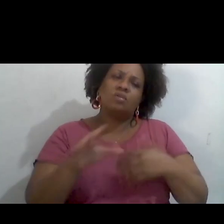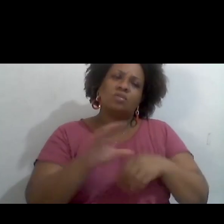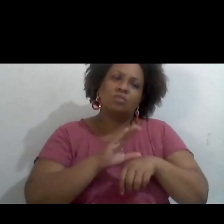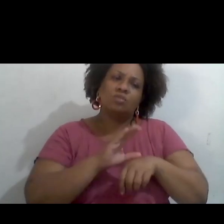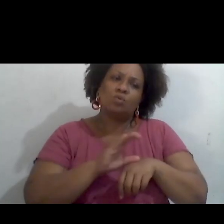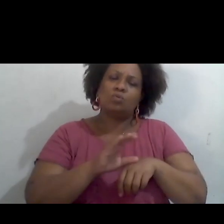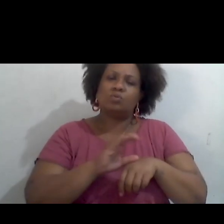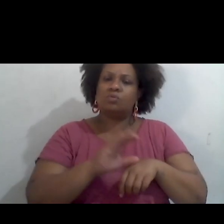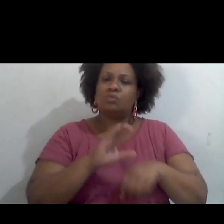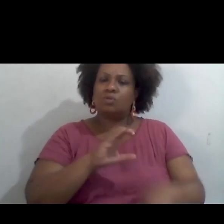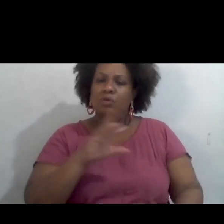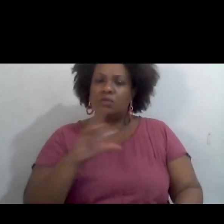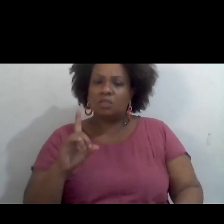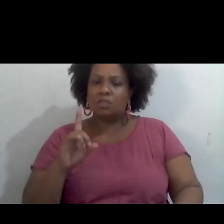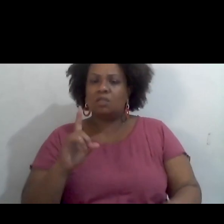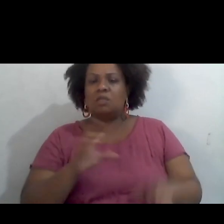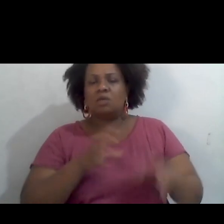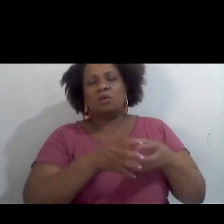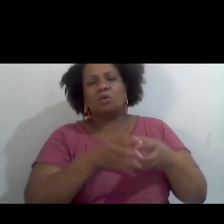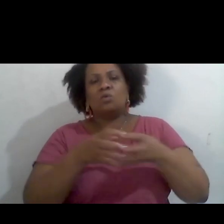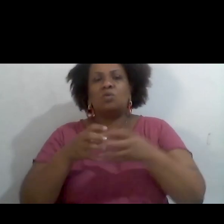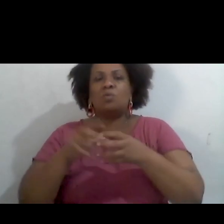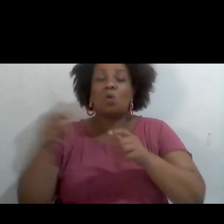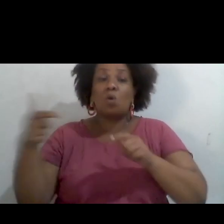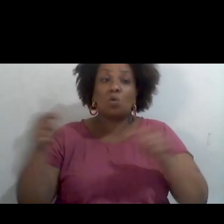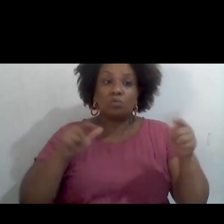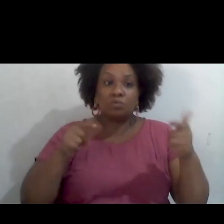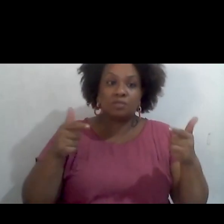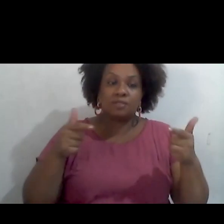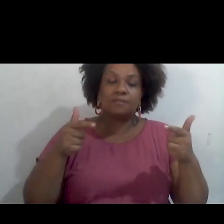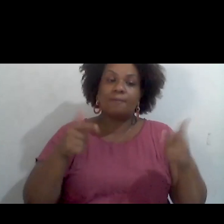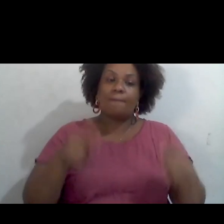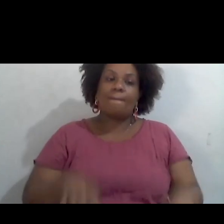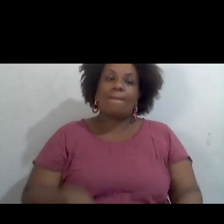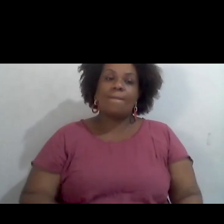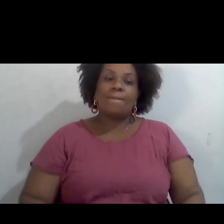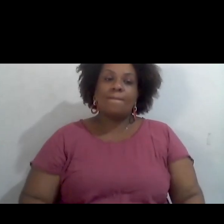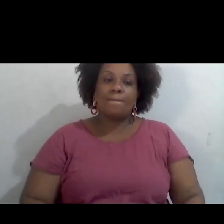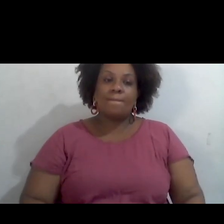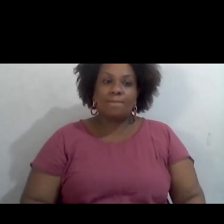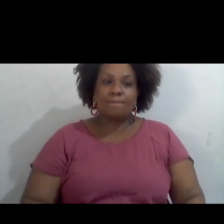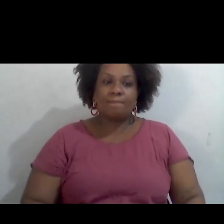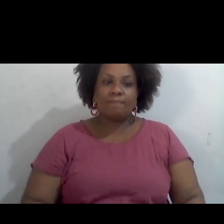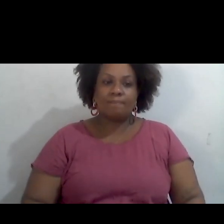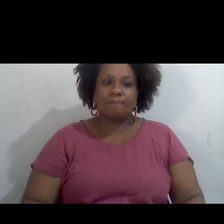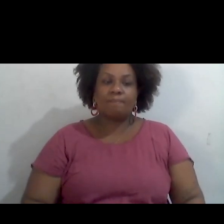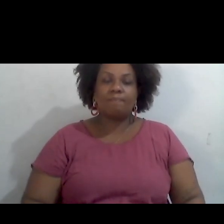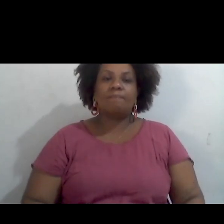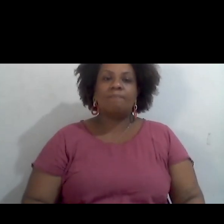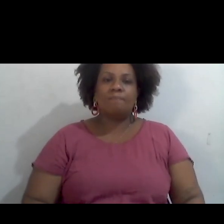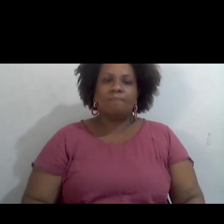grupos residentes e outras ações da escola aos finais de semana, e logo em seguida, ainda antes da